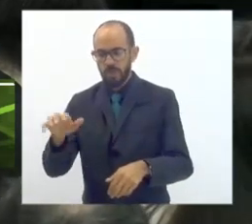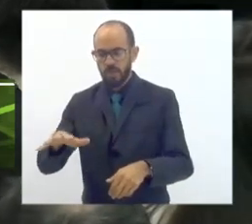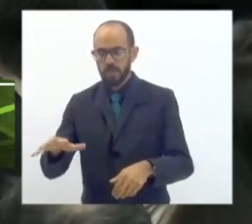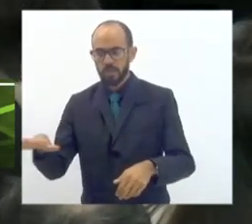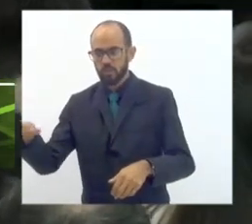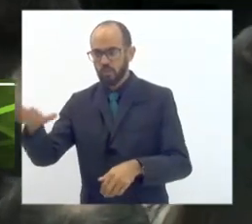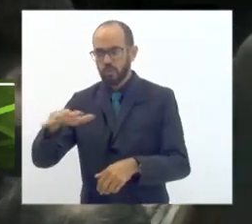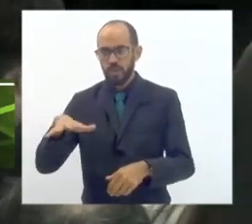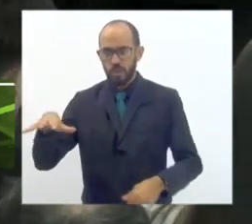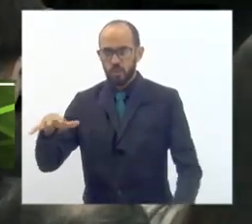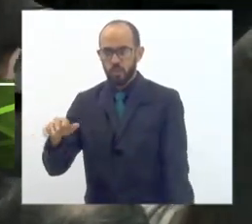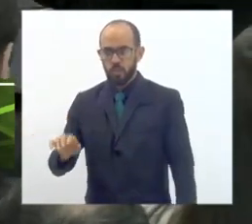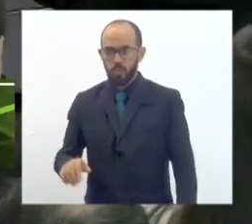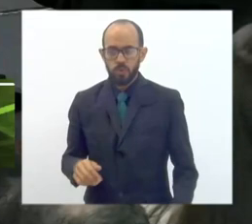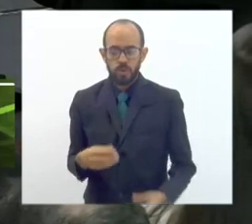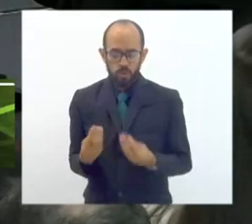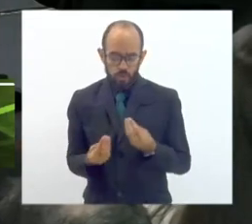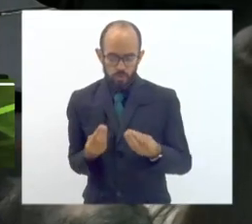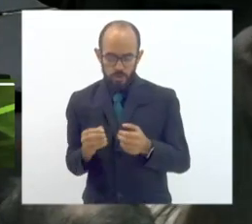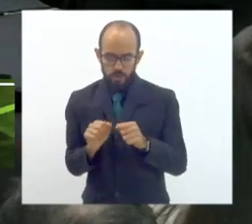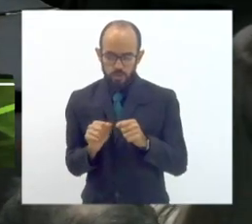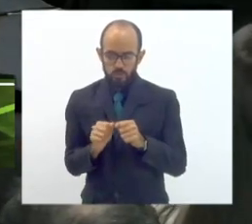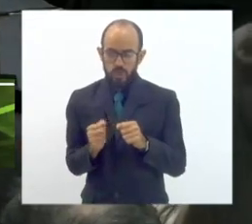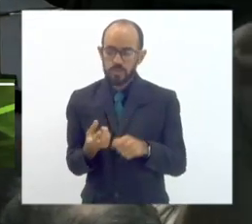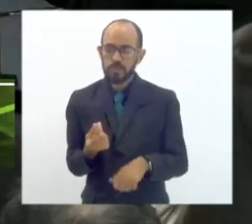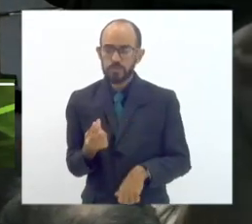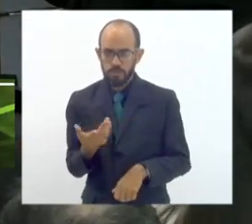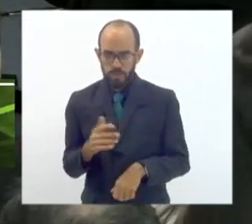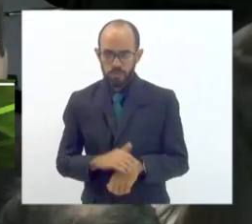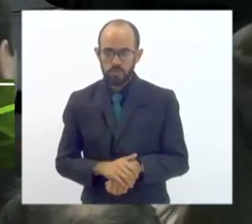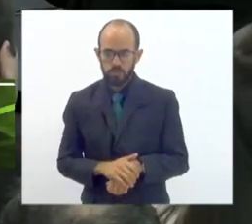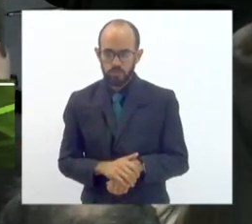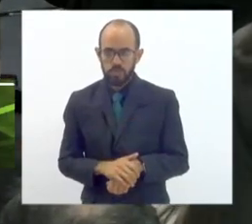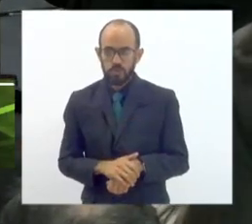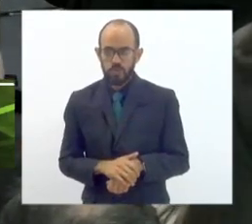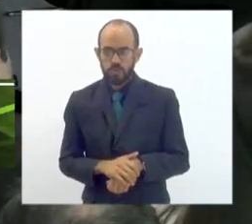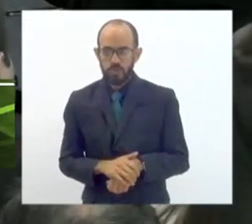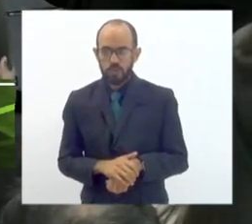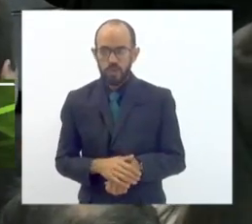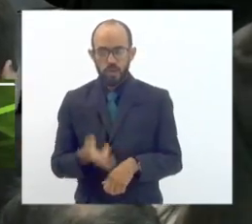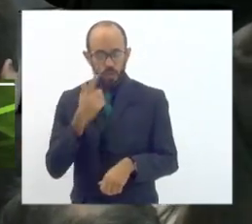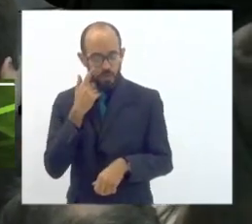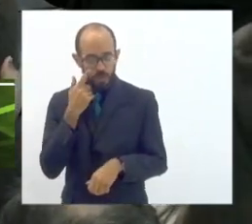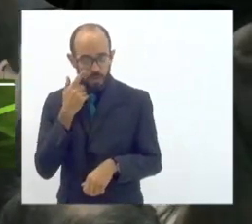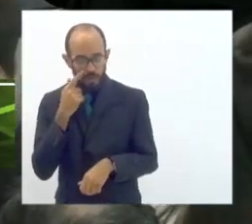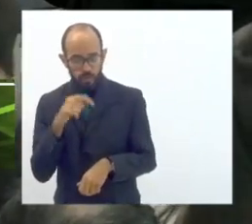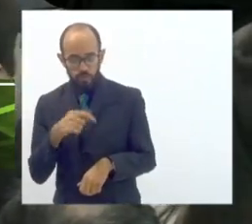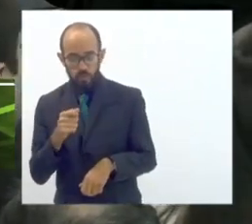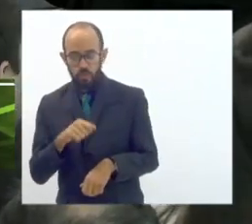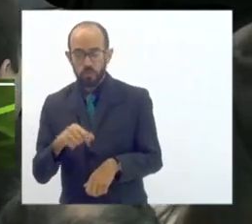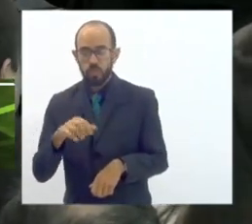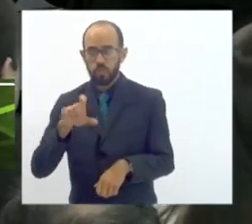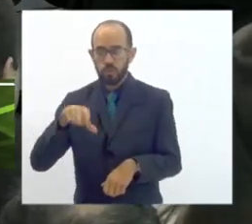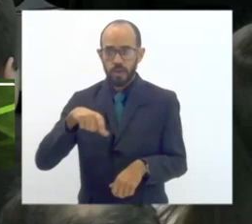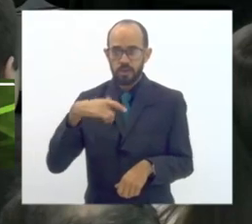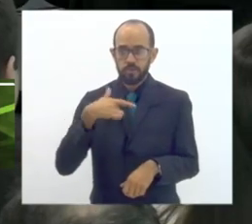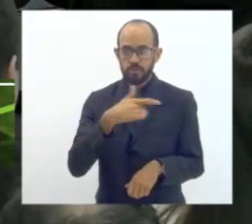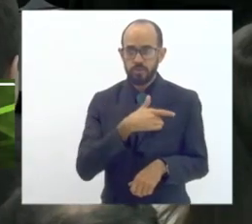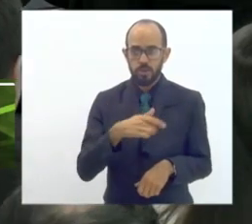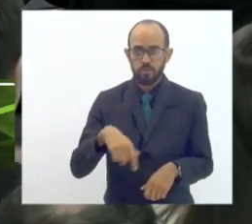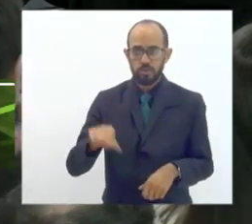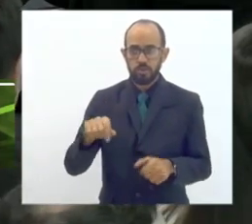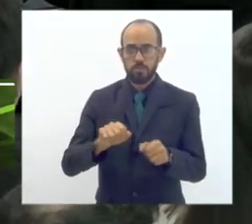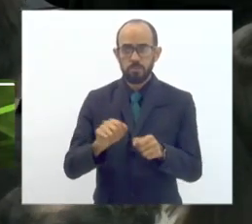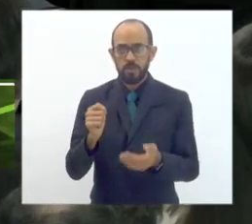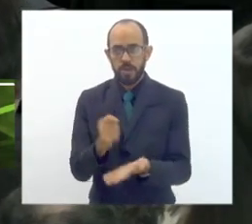tá? E como é que a gente compõe esse preço? A gente compõe esse preço olhando que os planos de saúde estão pagando para aquele procedimento, que os